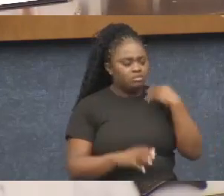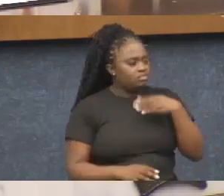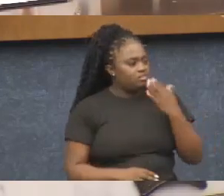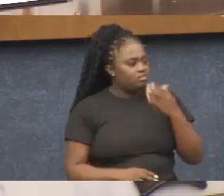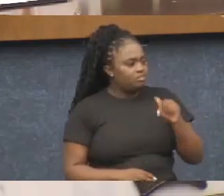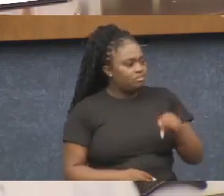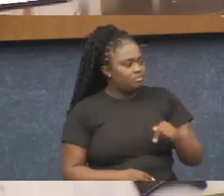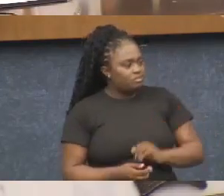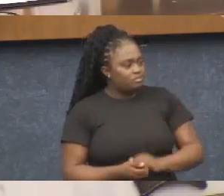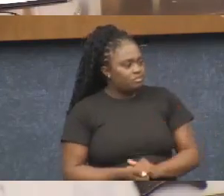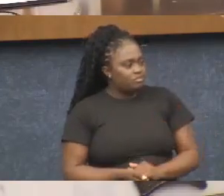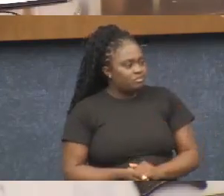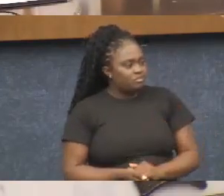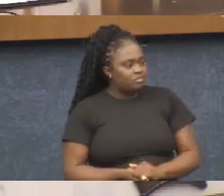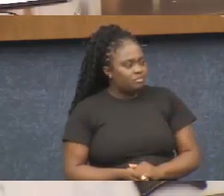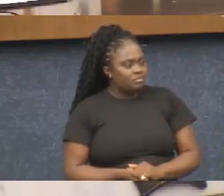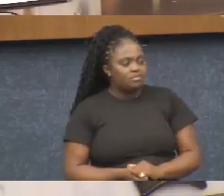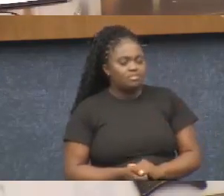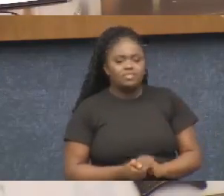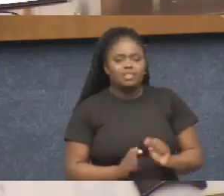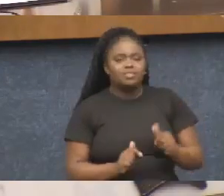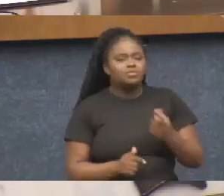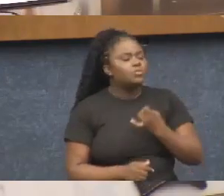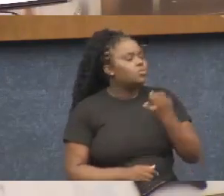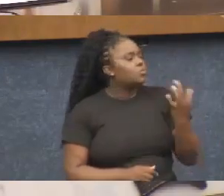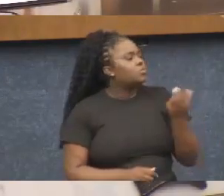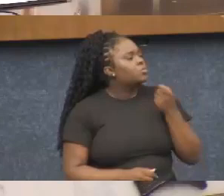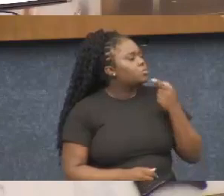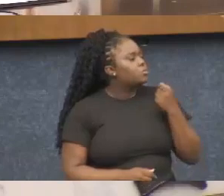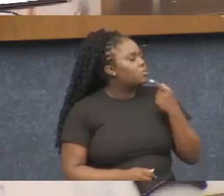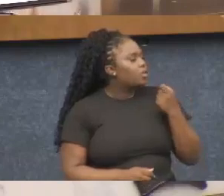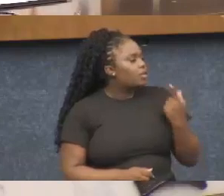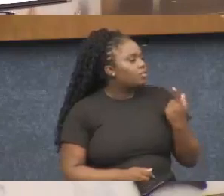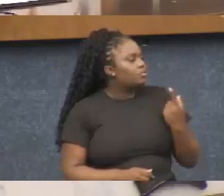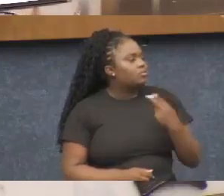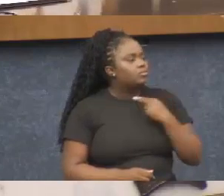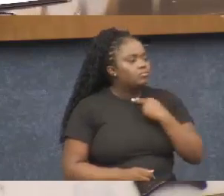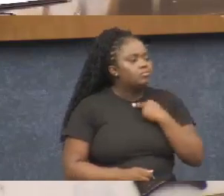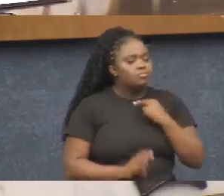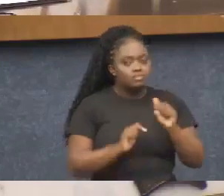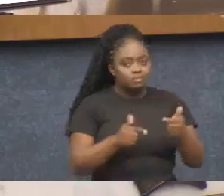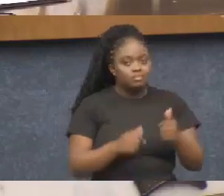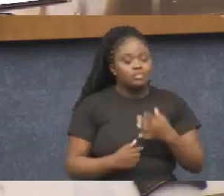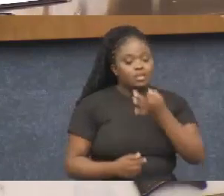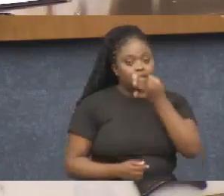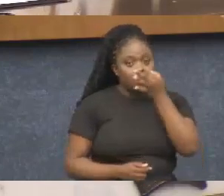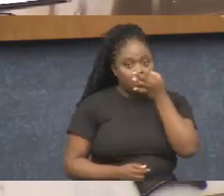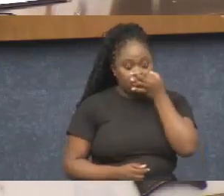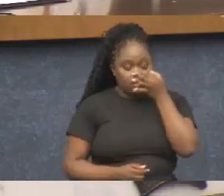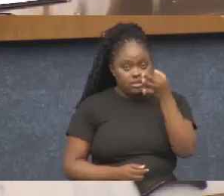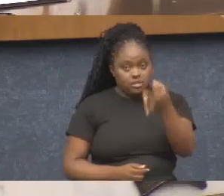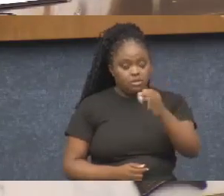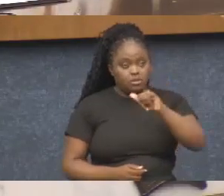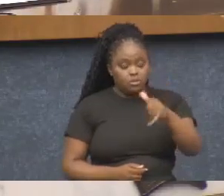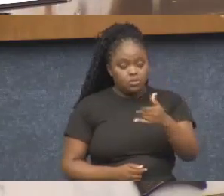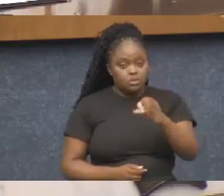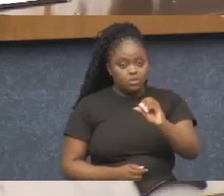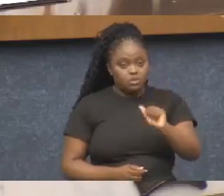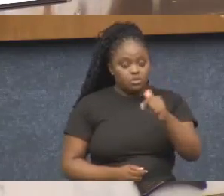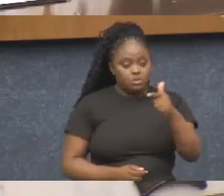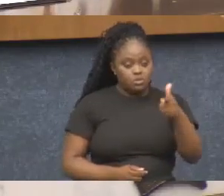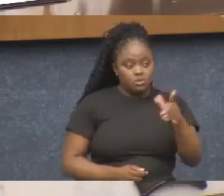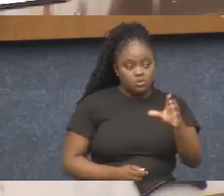Não. Porque eu fiz uma parte de umas piadas ali, né? É o mínimo que se pode fazer. Então, atenção, João Bosco, aí na próxima vez que